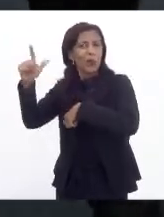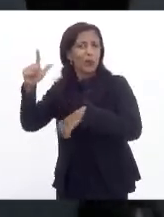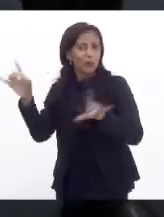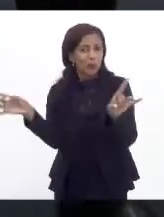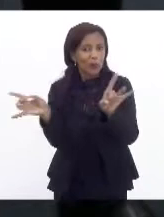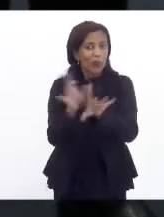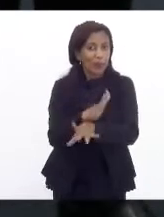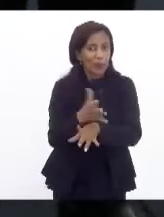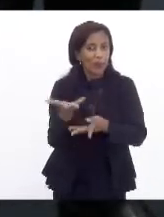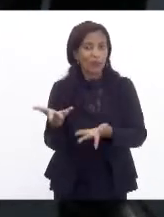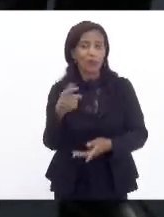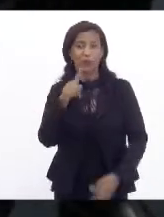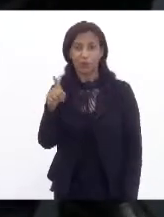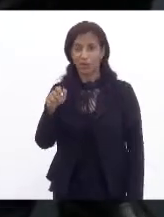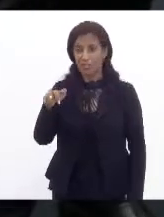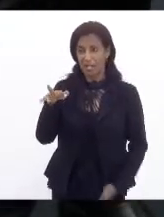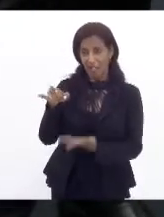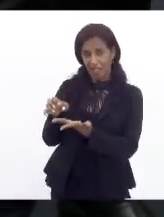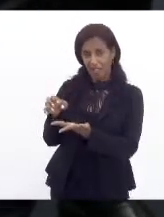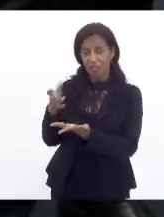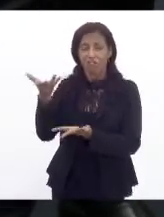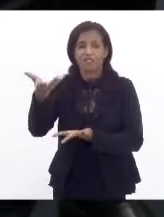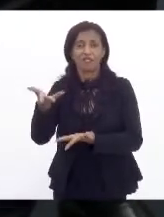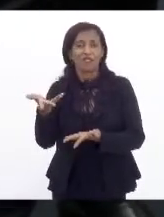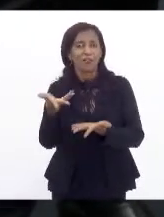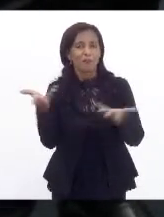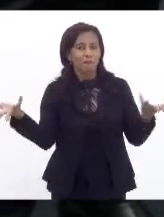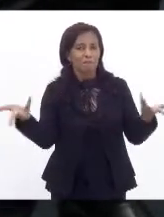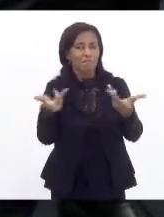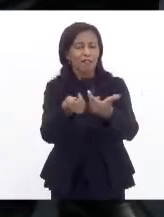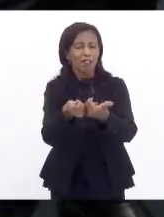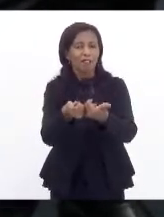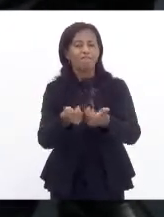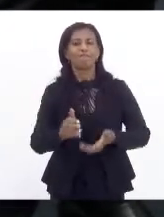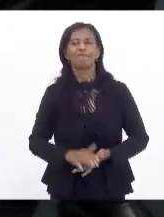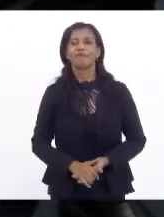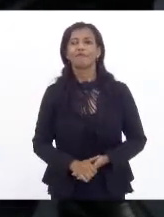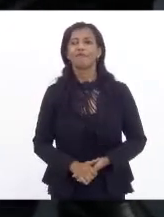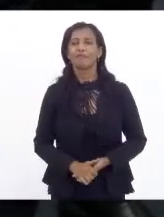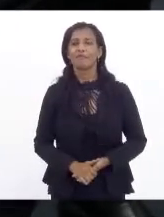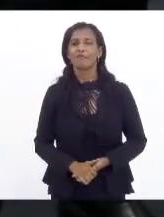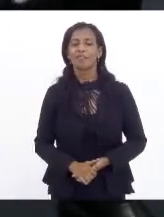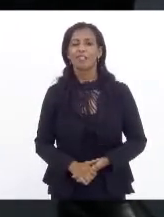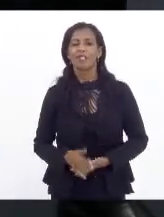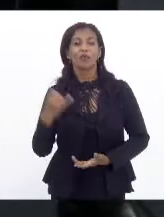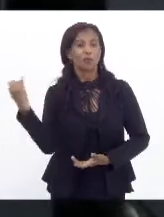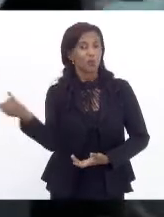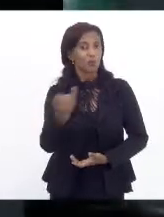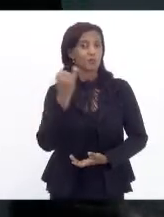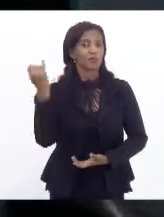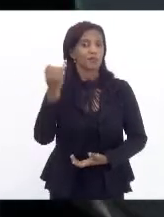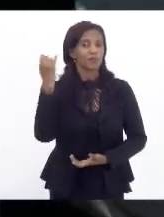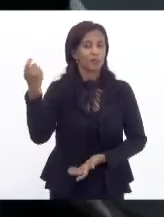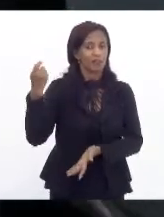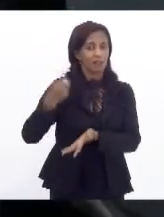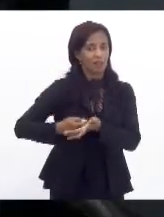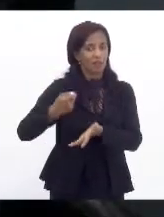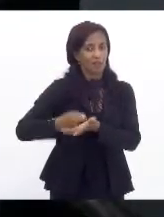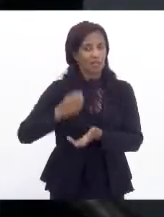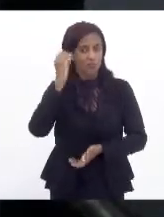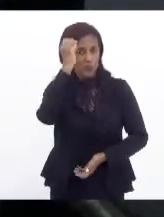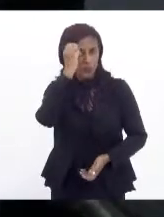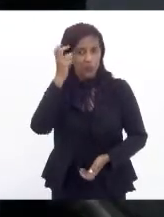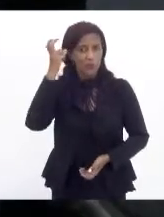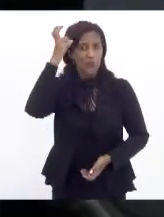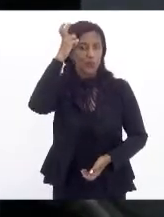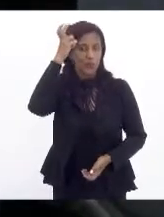consolidados, como era o caso do Zequete. Então, esse espetáculo do Teatro Opinião foi muito importante na resistência cultural,